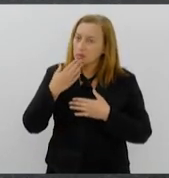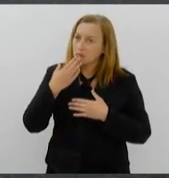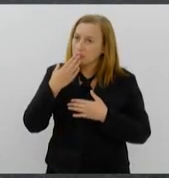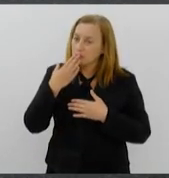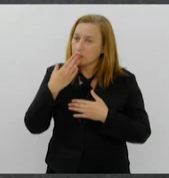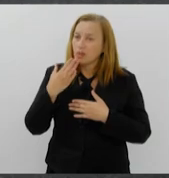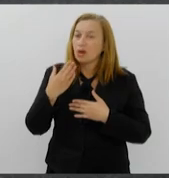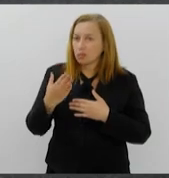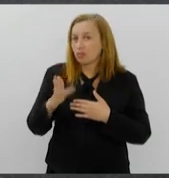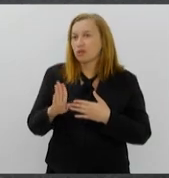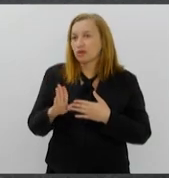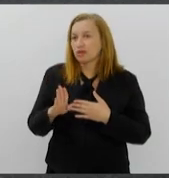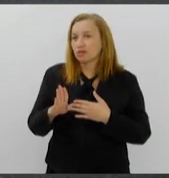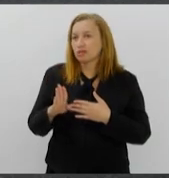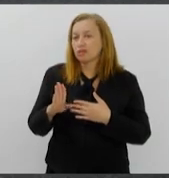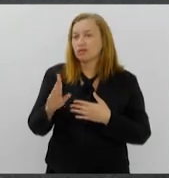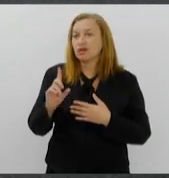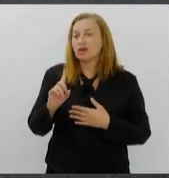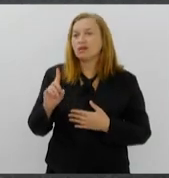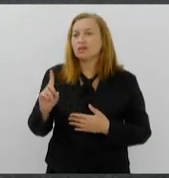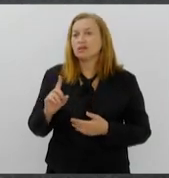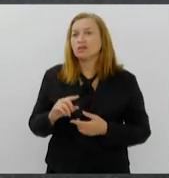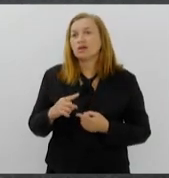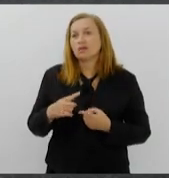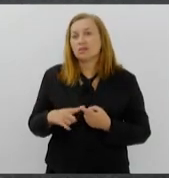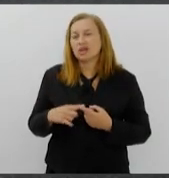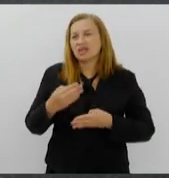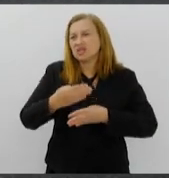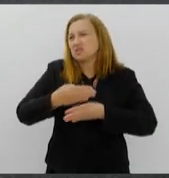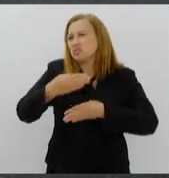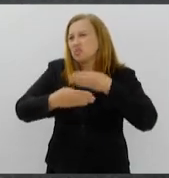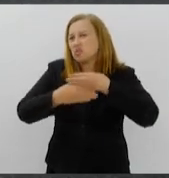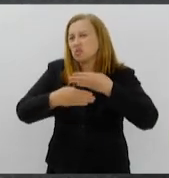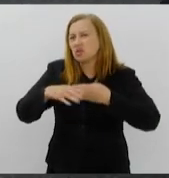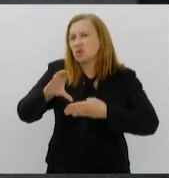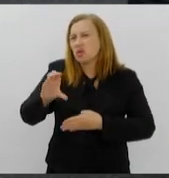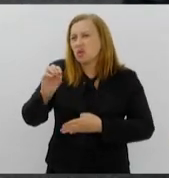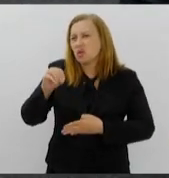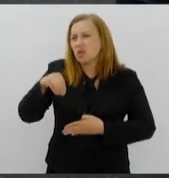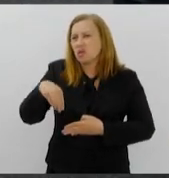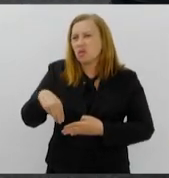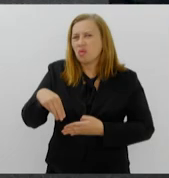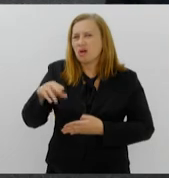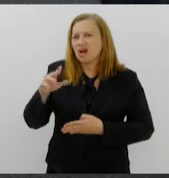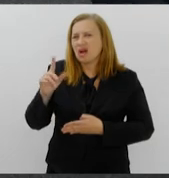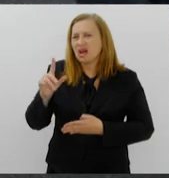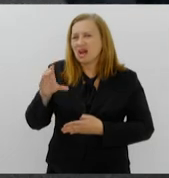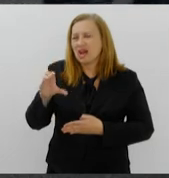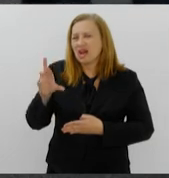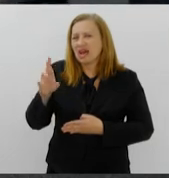Não, estou falando sério. Mas esse muro de concreto me lembrou a...